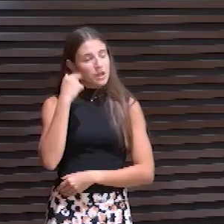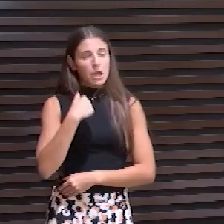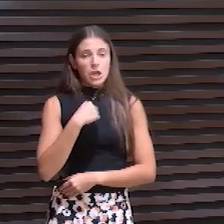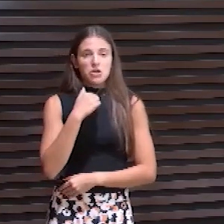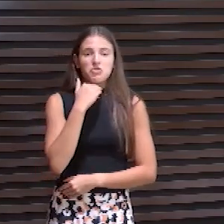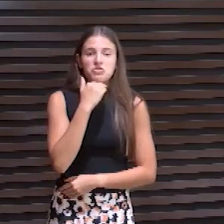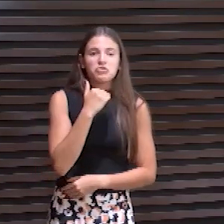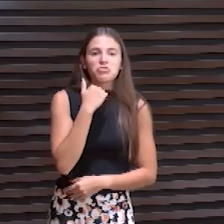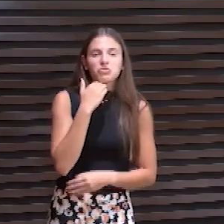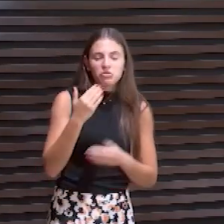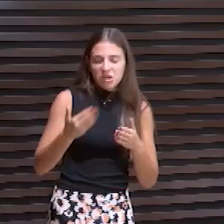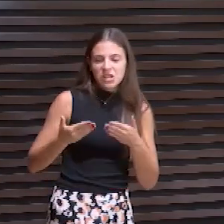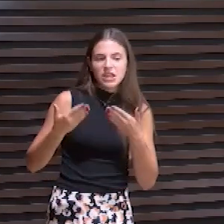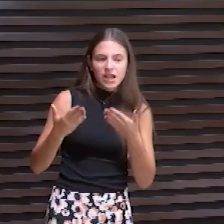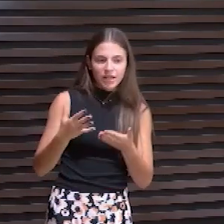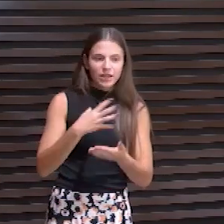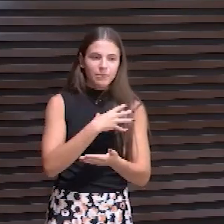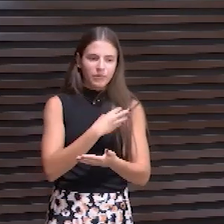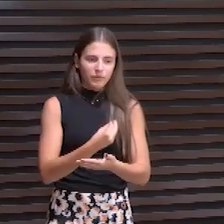filha.